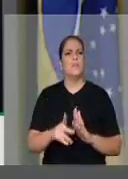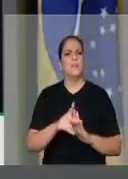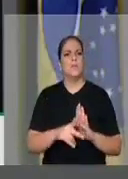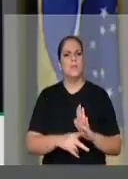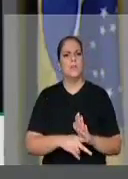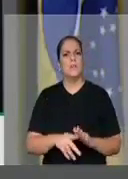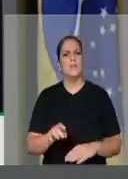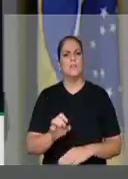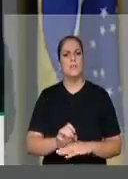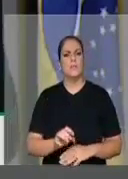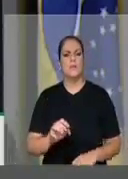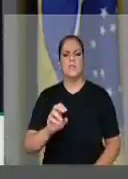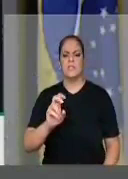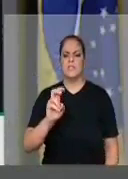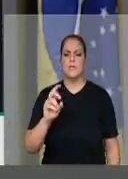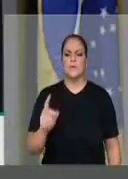e